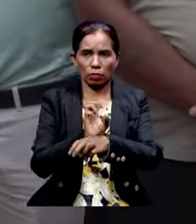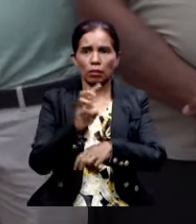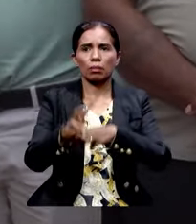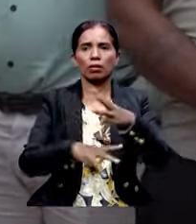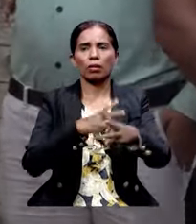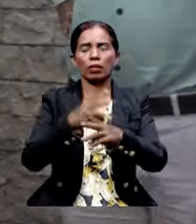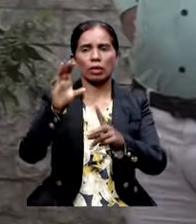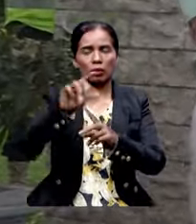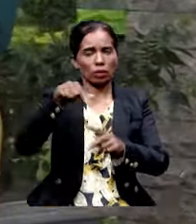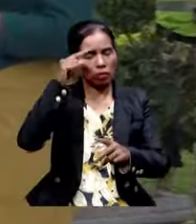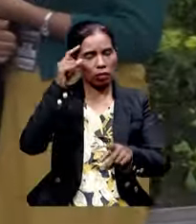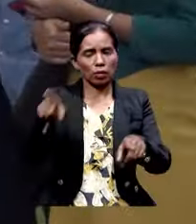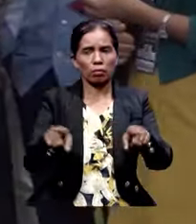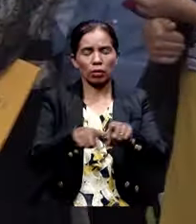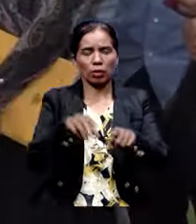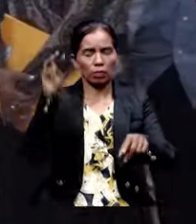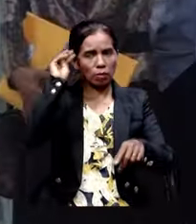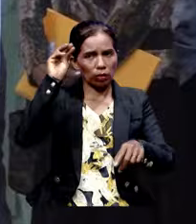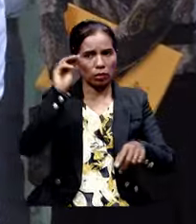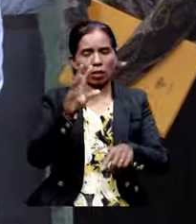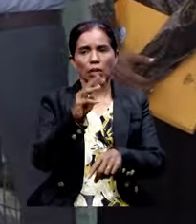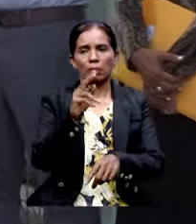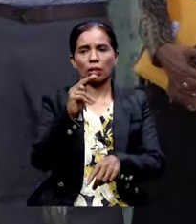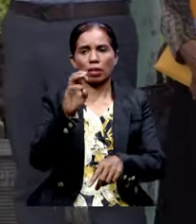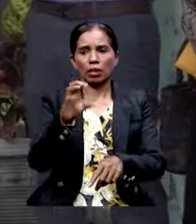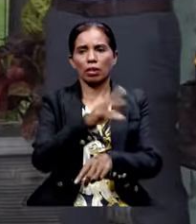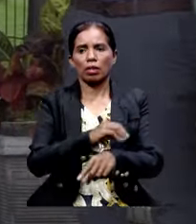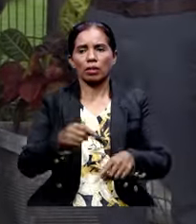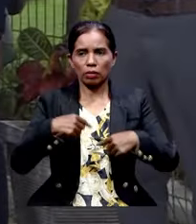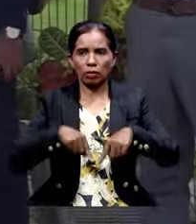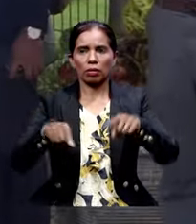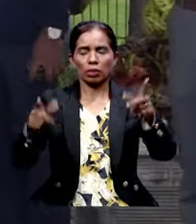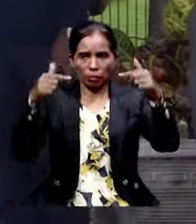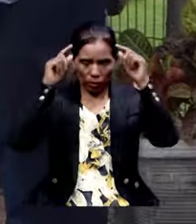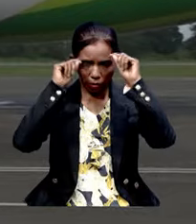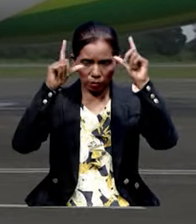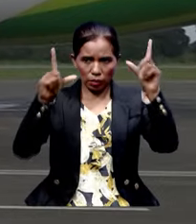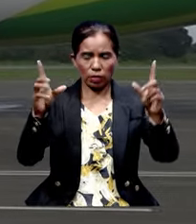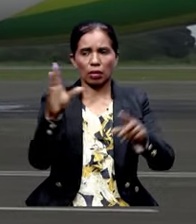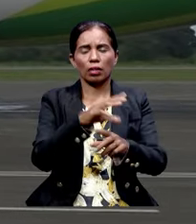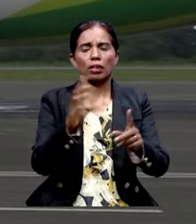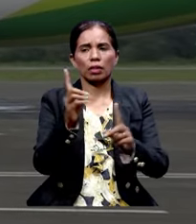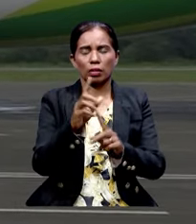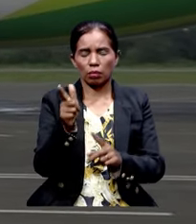governo nebe acompanha a Rússia, equipa Ministério Negócios Estrangeiros, se fila fala em Timor-Leste e a Loron Ronulo, o